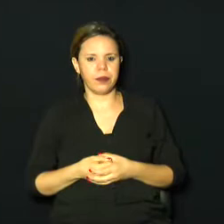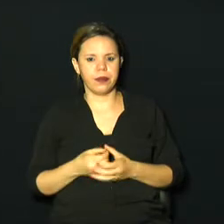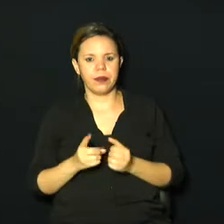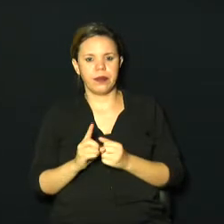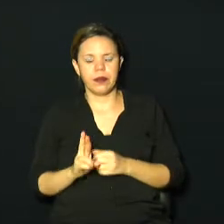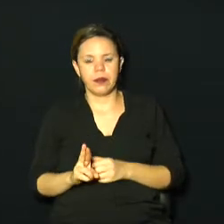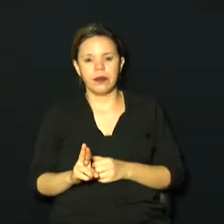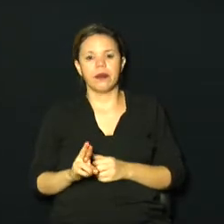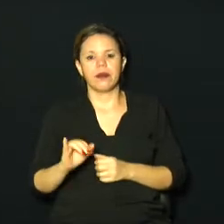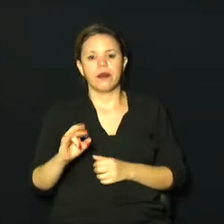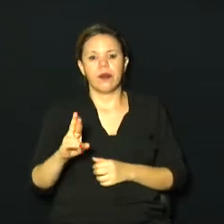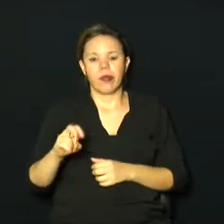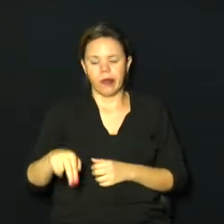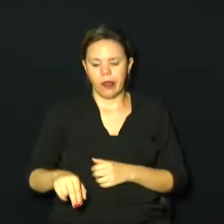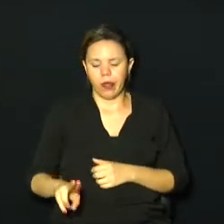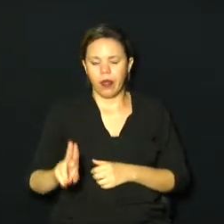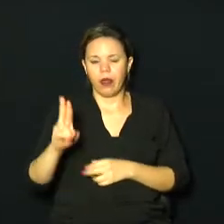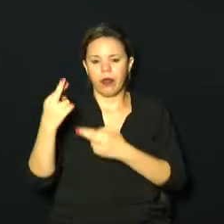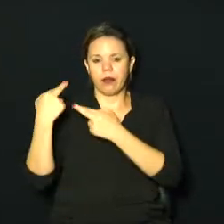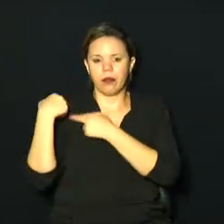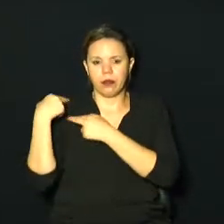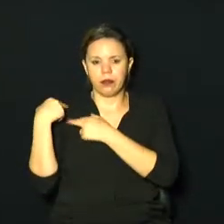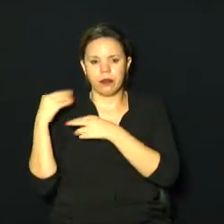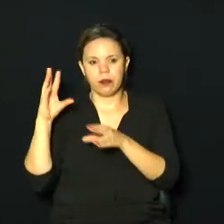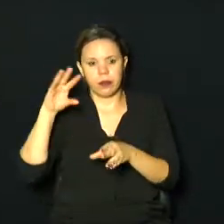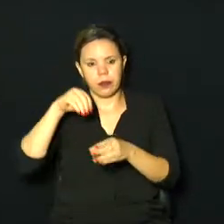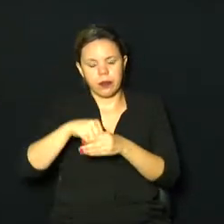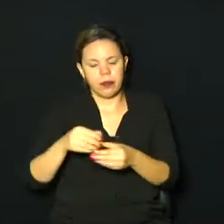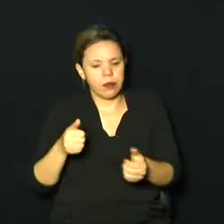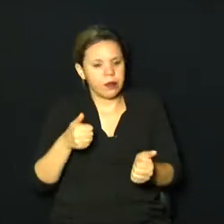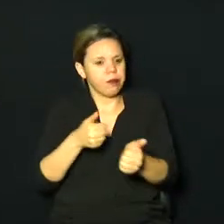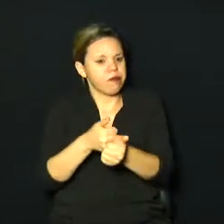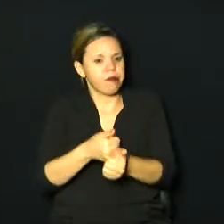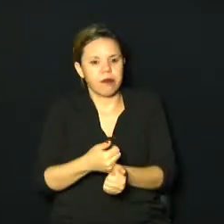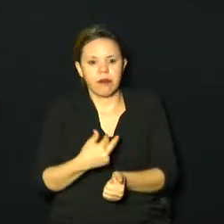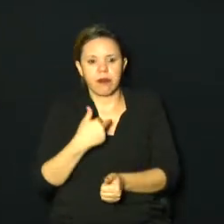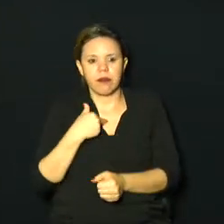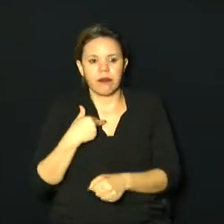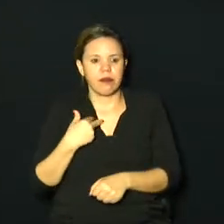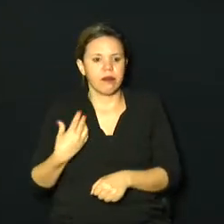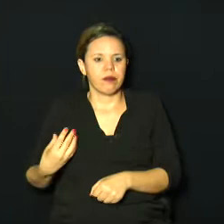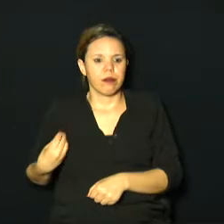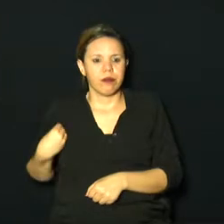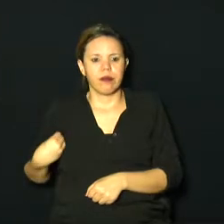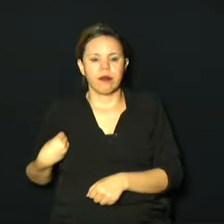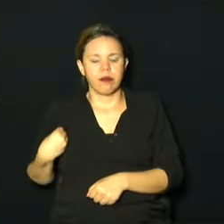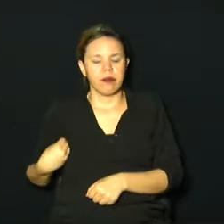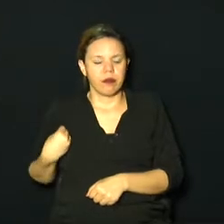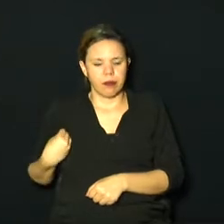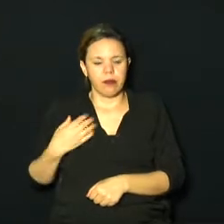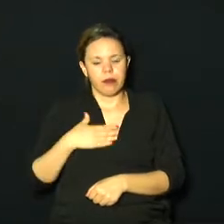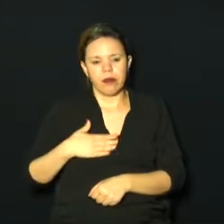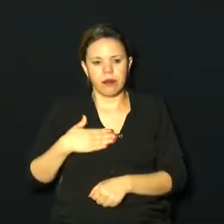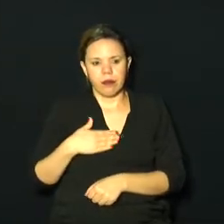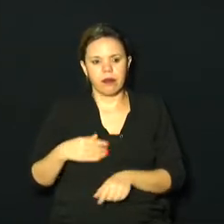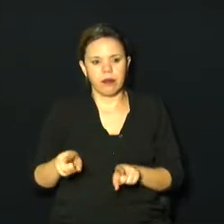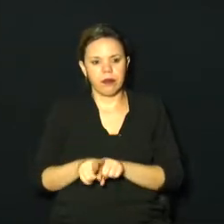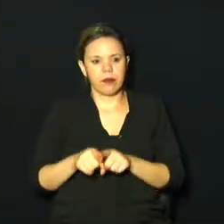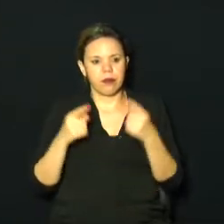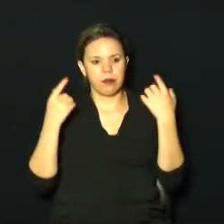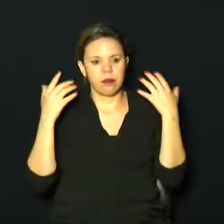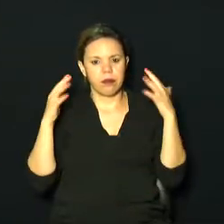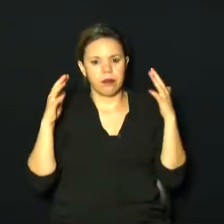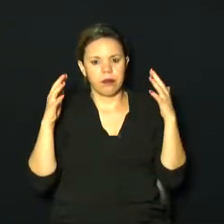que é responsável direto aí pelo acompanhamento e que hoje não podia estar presente aqui. Gostaria também de